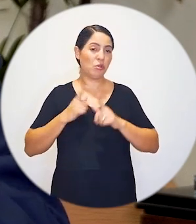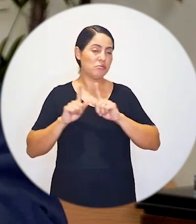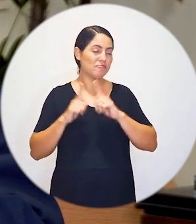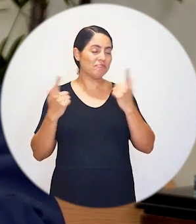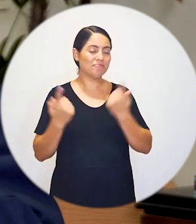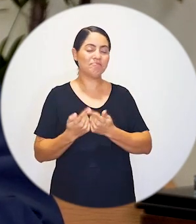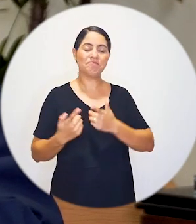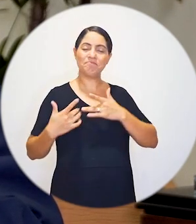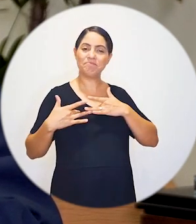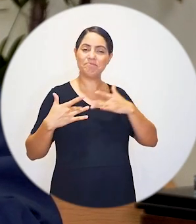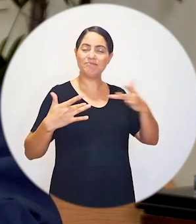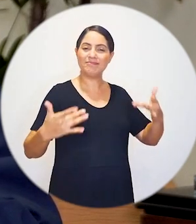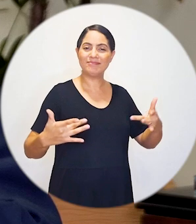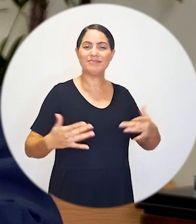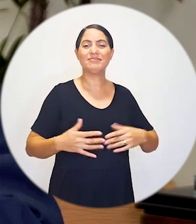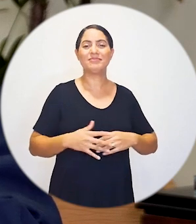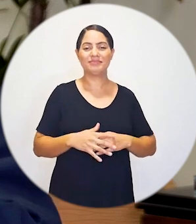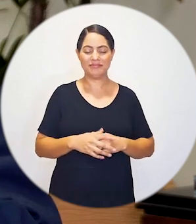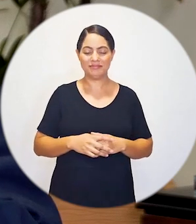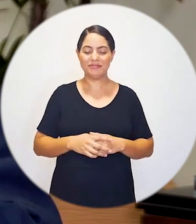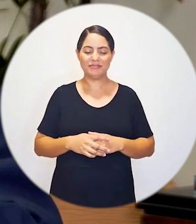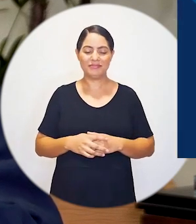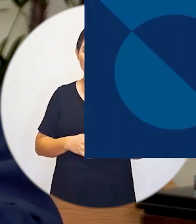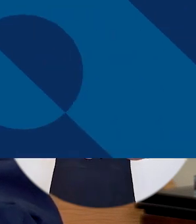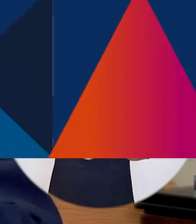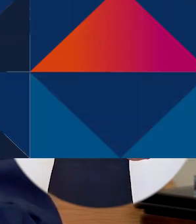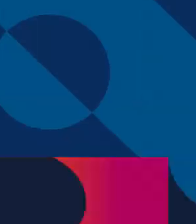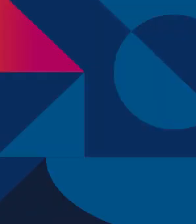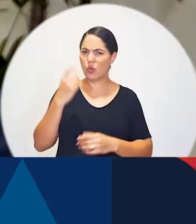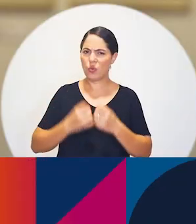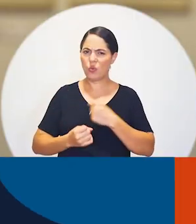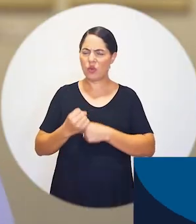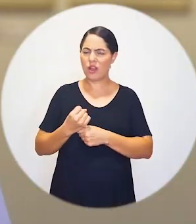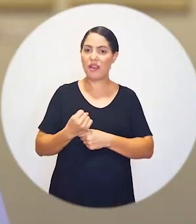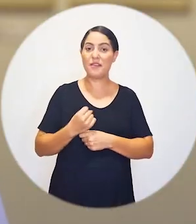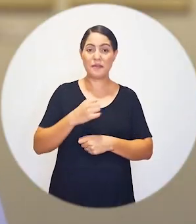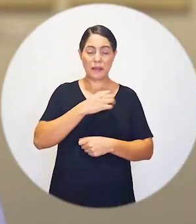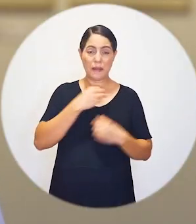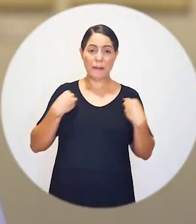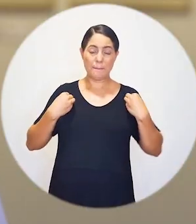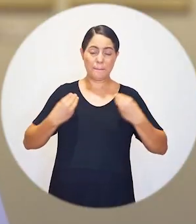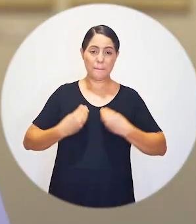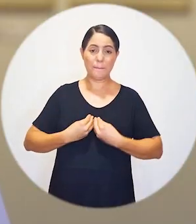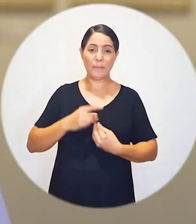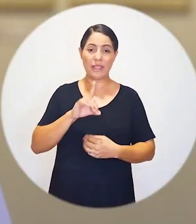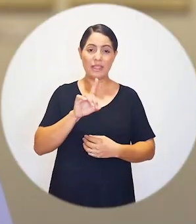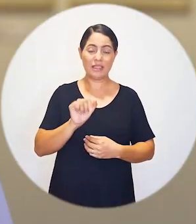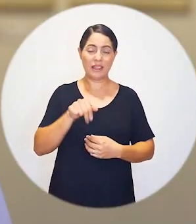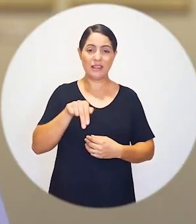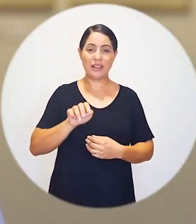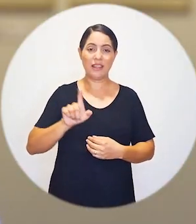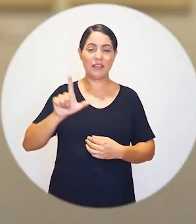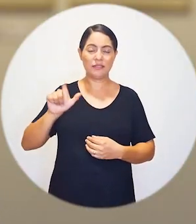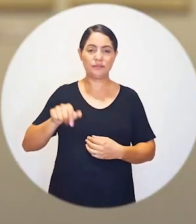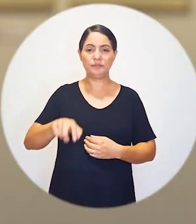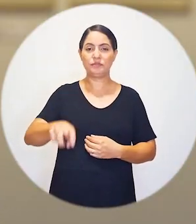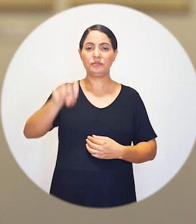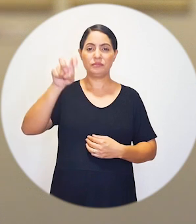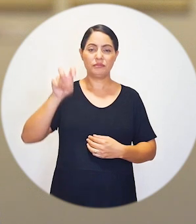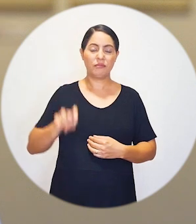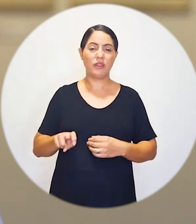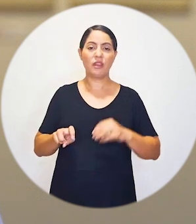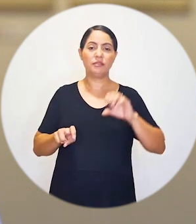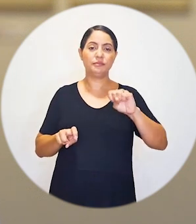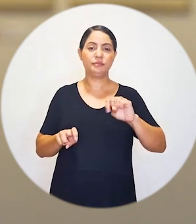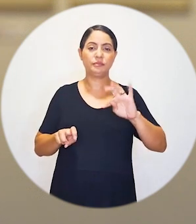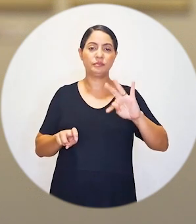o gabinete está absolutamente à disposição de toda a advocacia brasileira. Há um ano, a ministra Daniela Teixeira assumiu uma das cadeiras